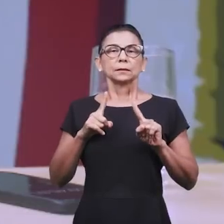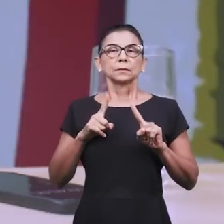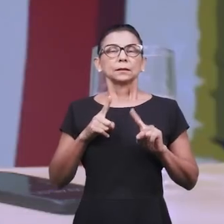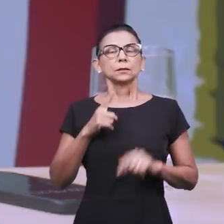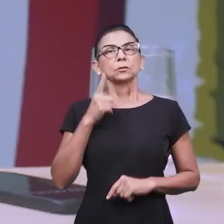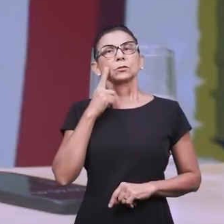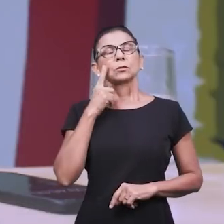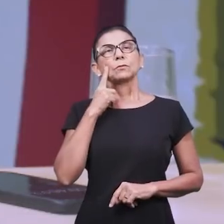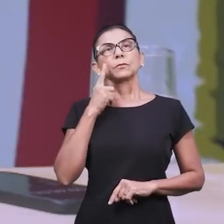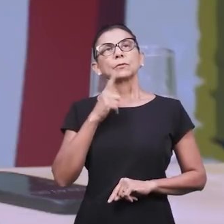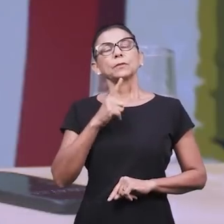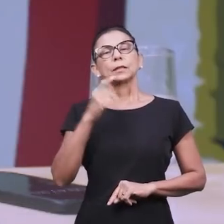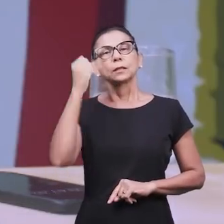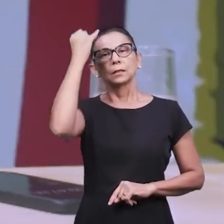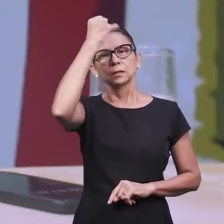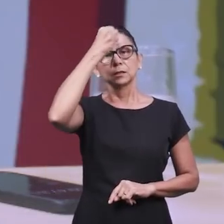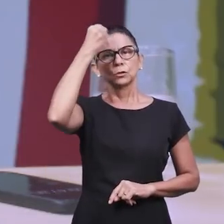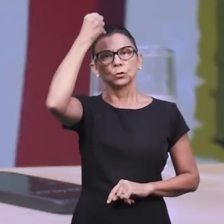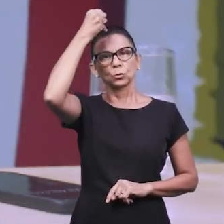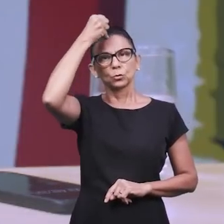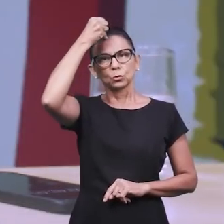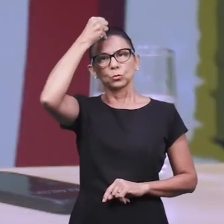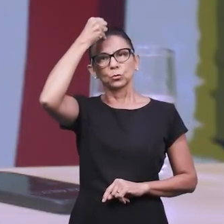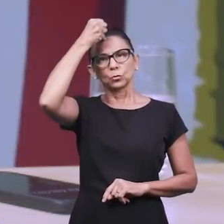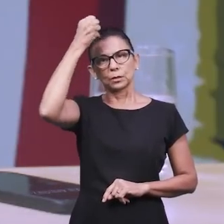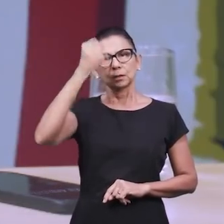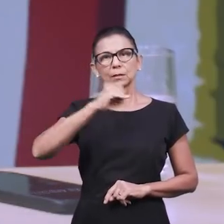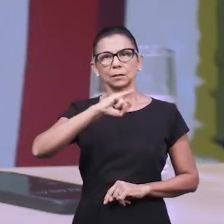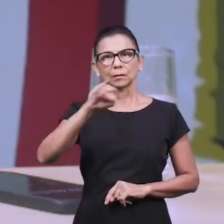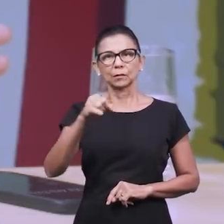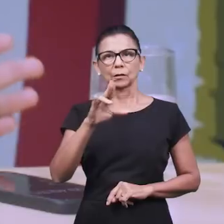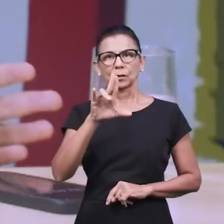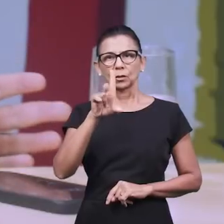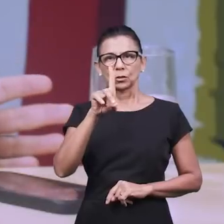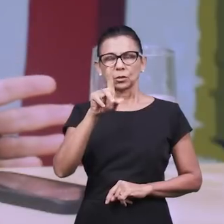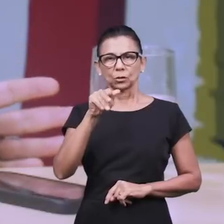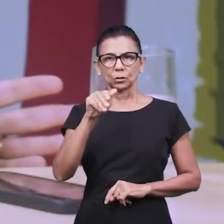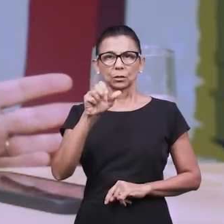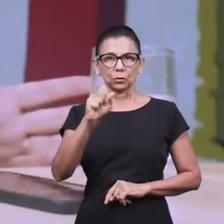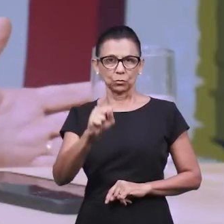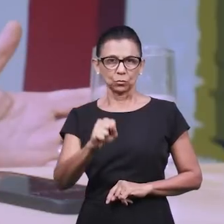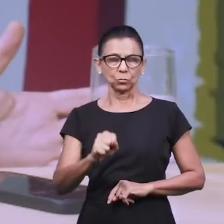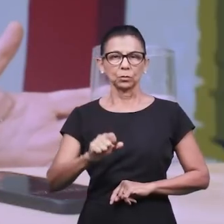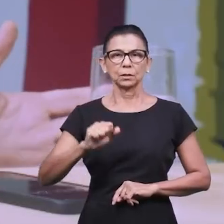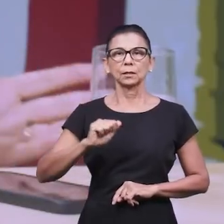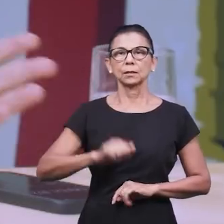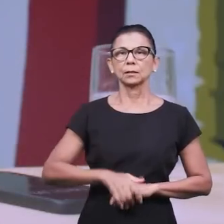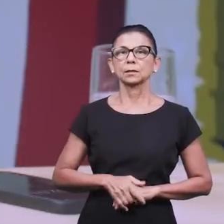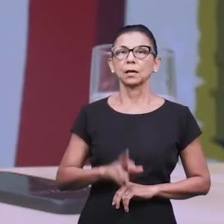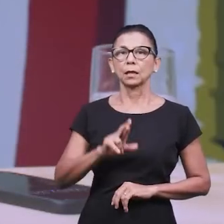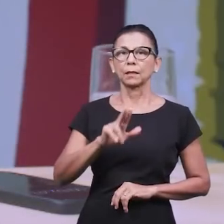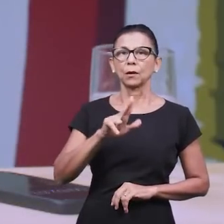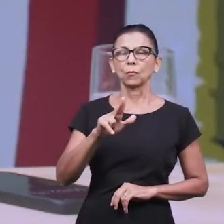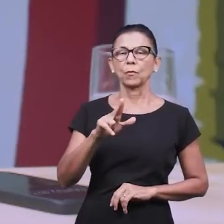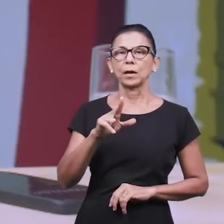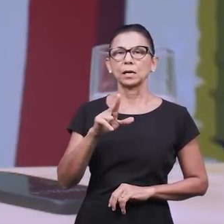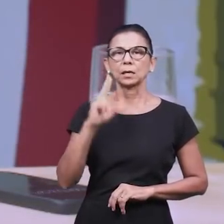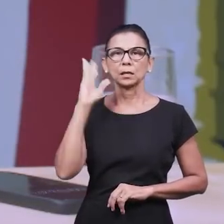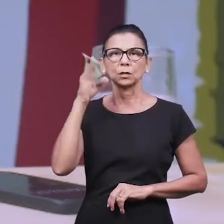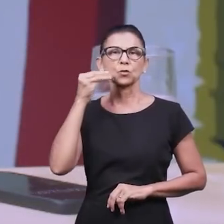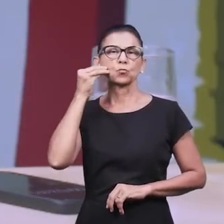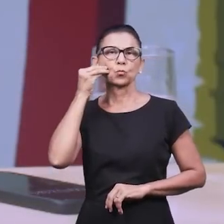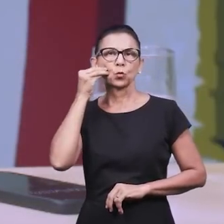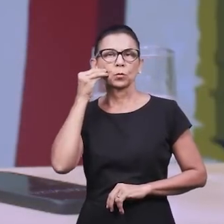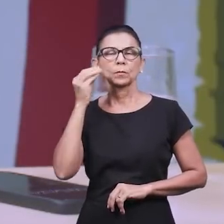abordagem feita por Judas, só um detalhe que esse Judas aqui não é o Judas Iscariotes que traiu Jesus, que é Judas, irmão de Tiago.